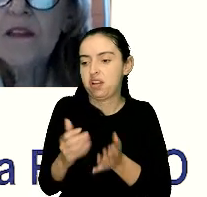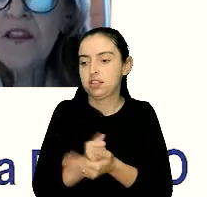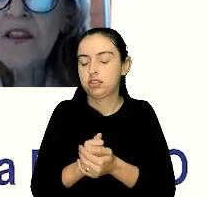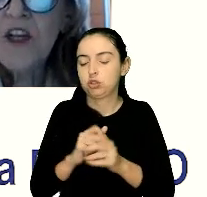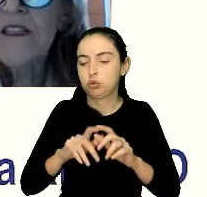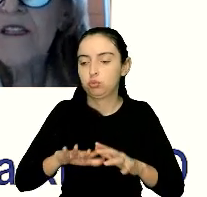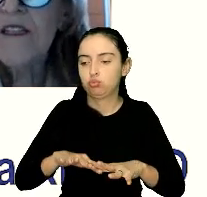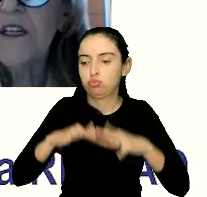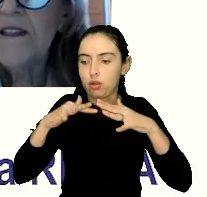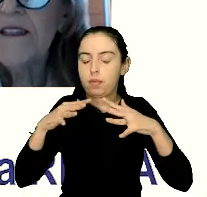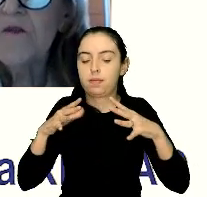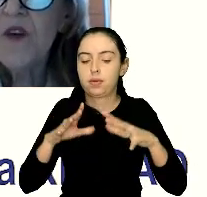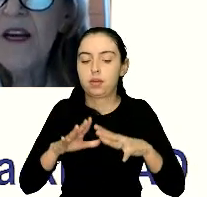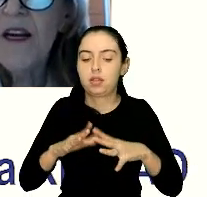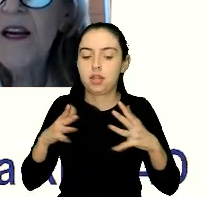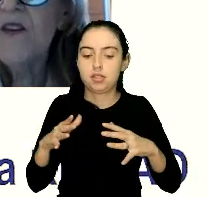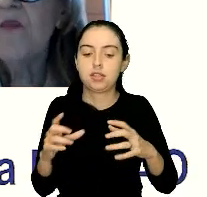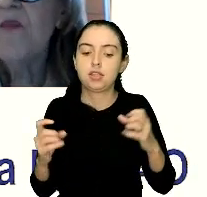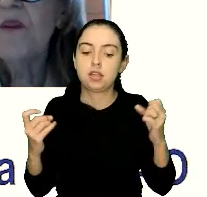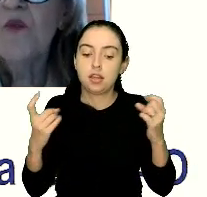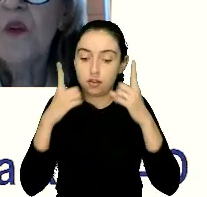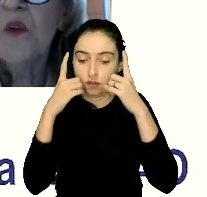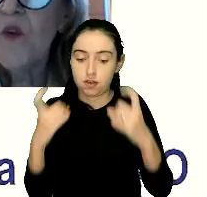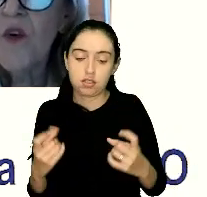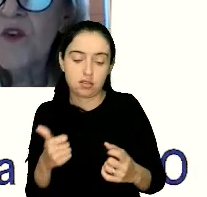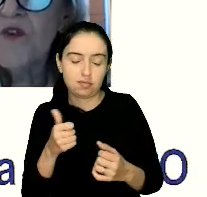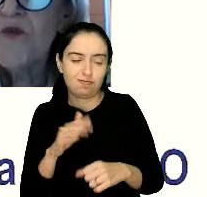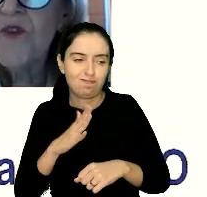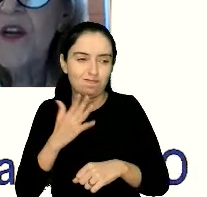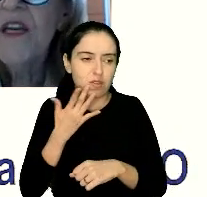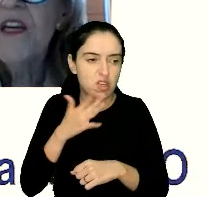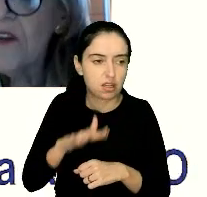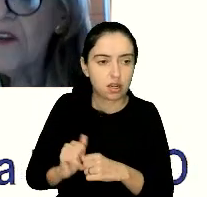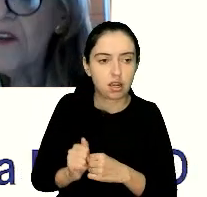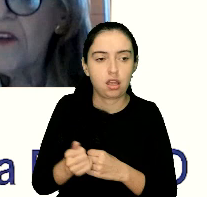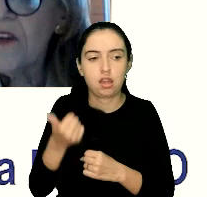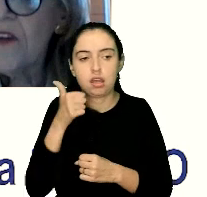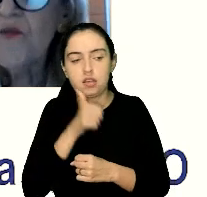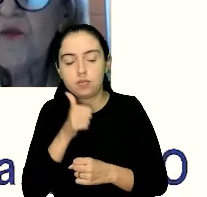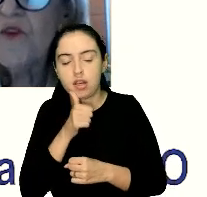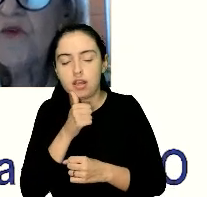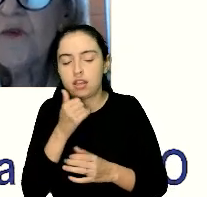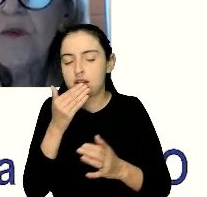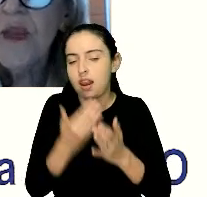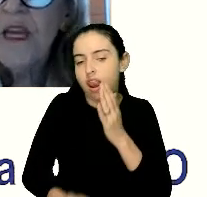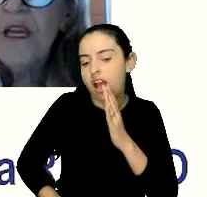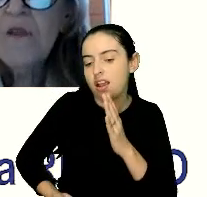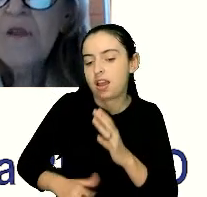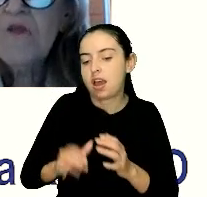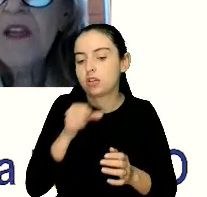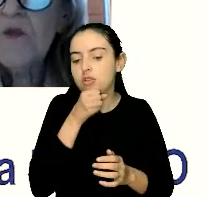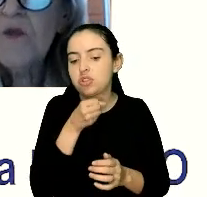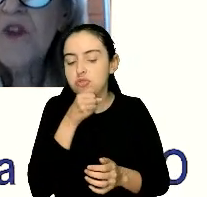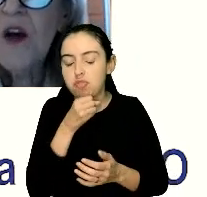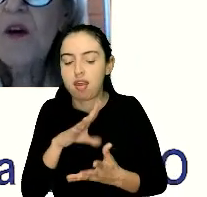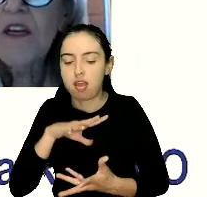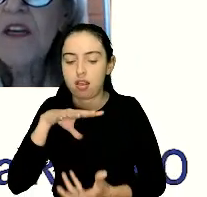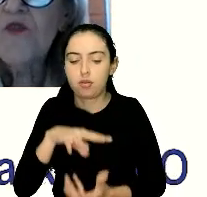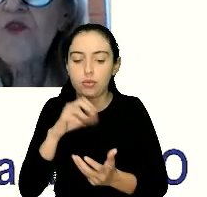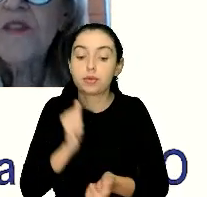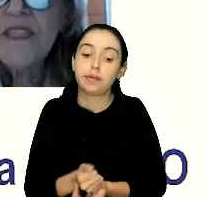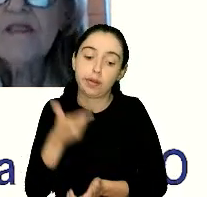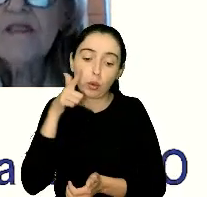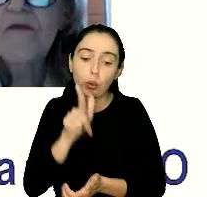Aumento de agressão a crianças e mulheres, o abandono a idosos, isso vem acontecendo muito. Temos que